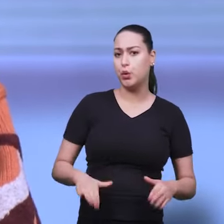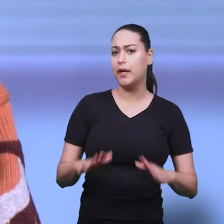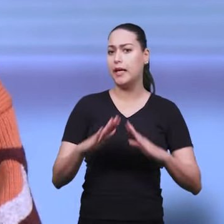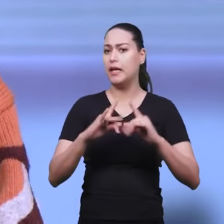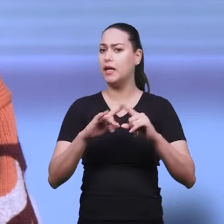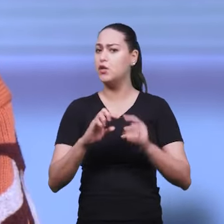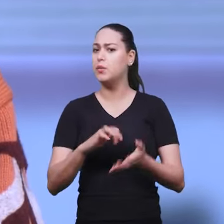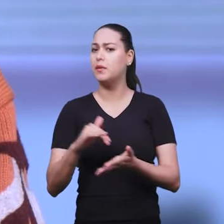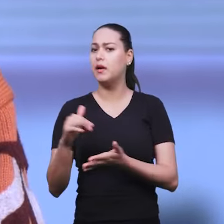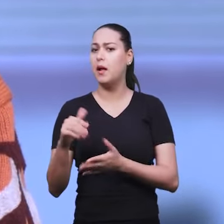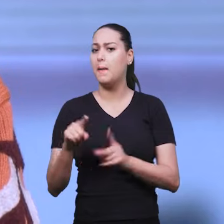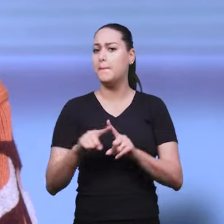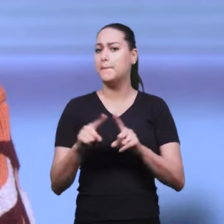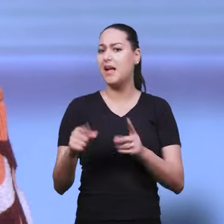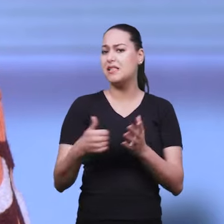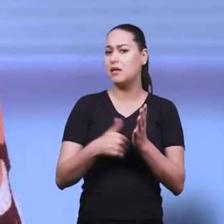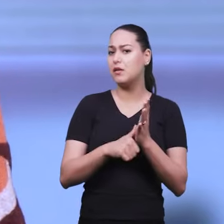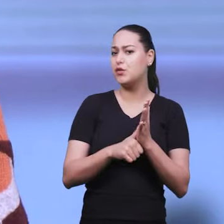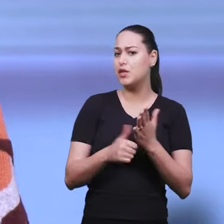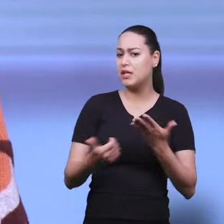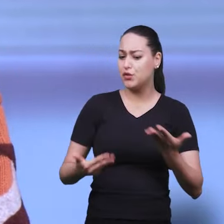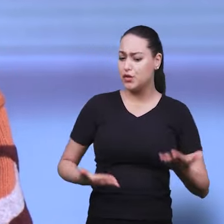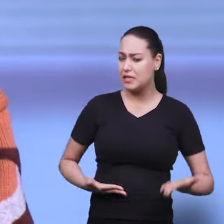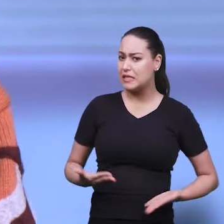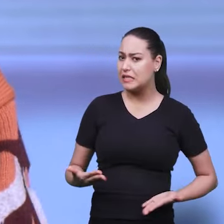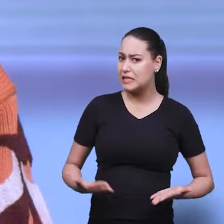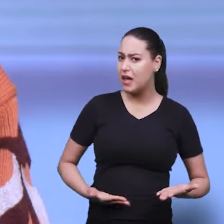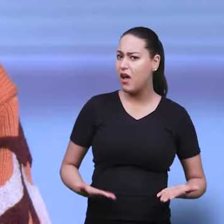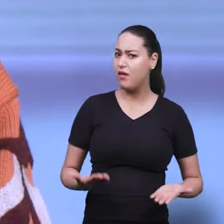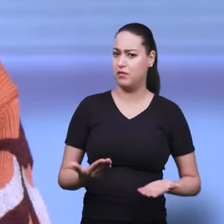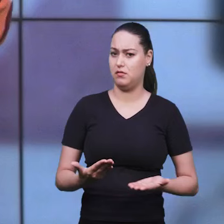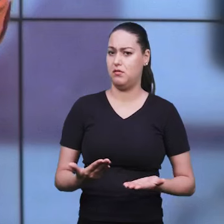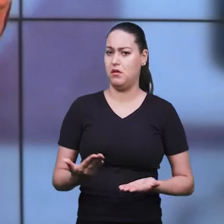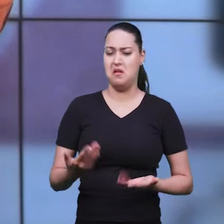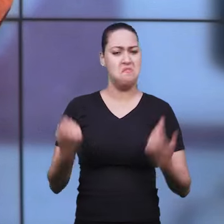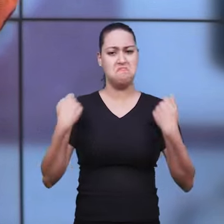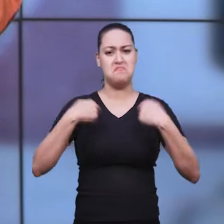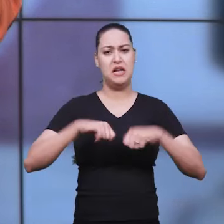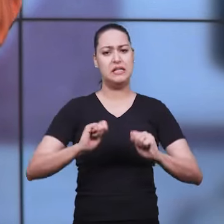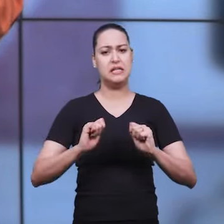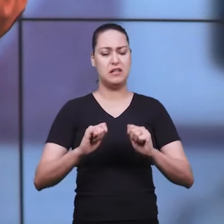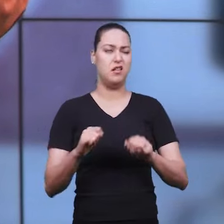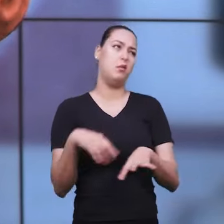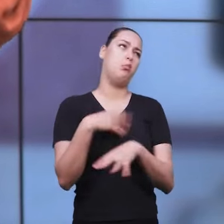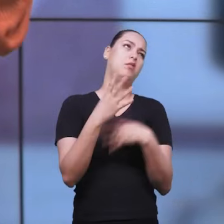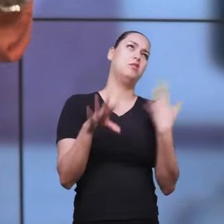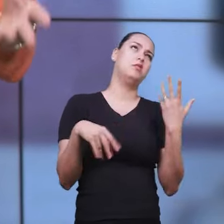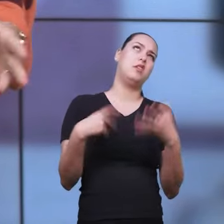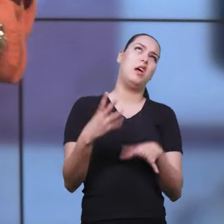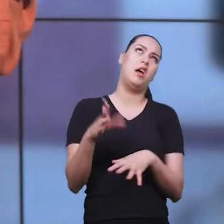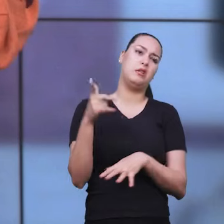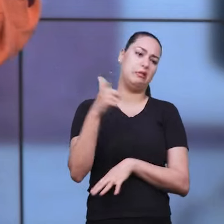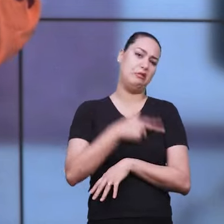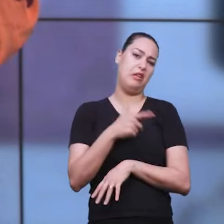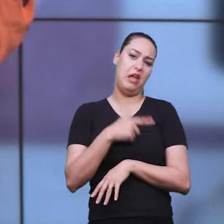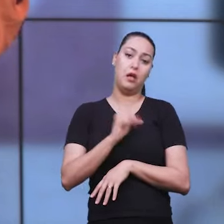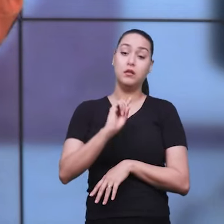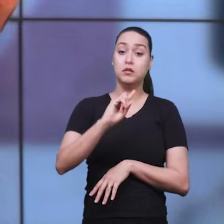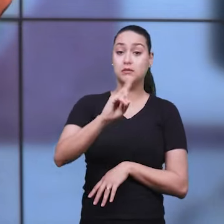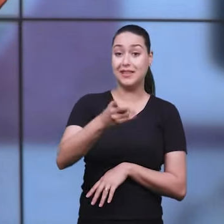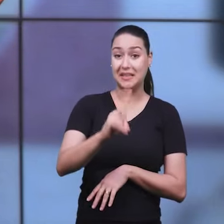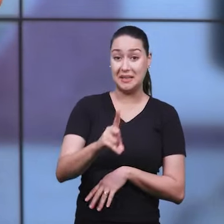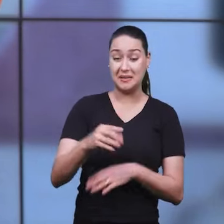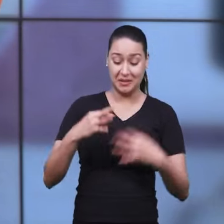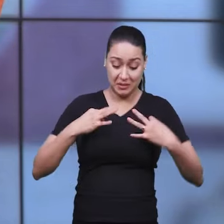mas pode desqualificar a nossa identidade como servos dessa denominação. Ninguém precisa andar desarrumado, sem estilo,